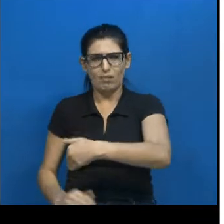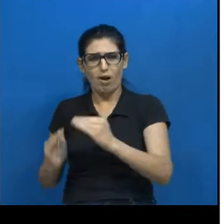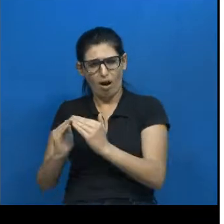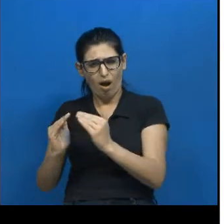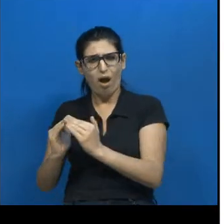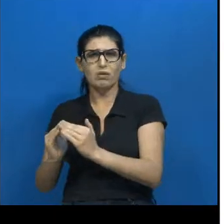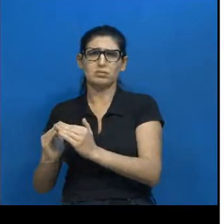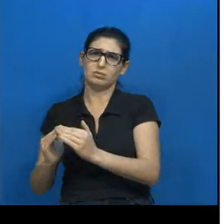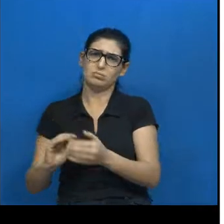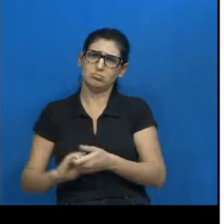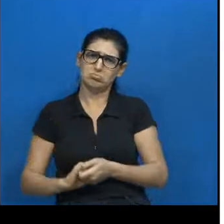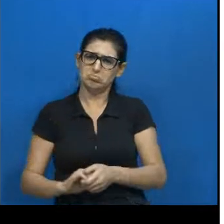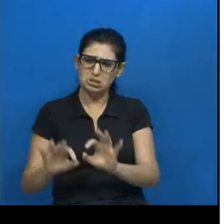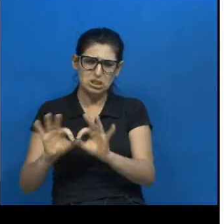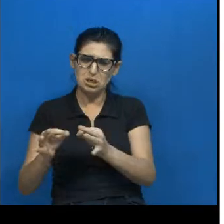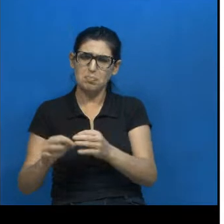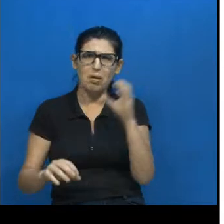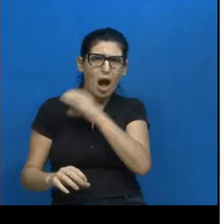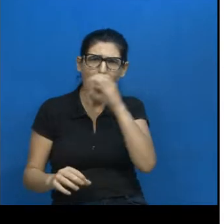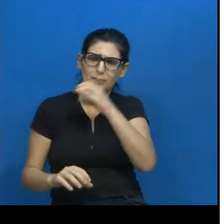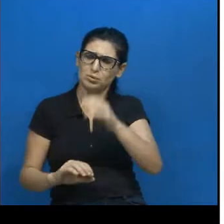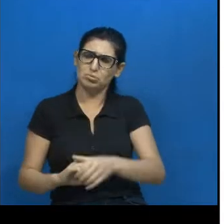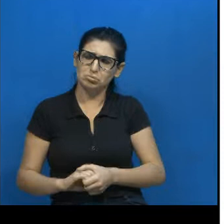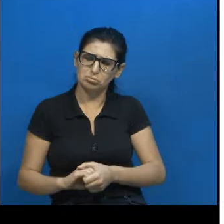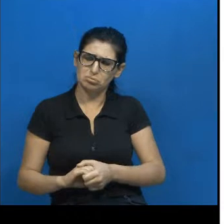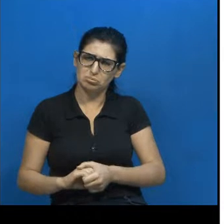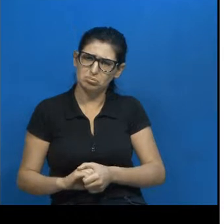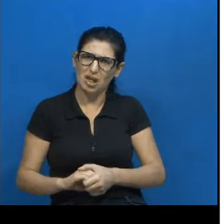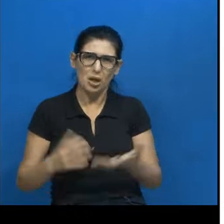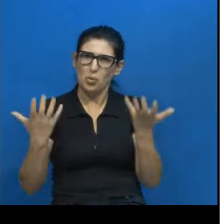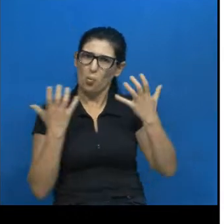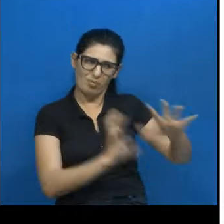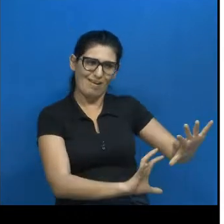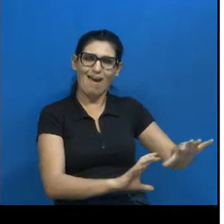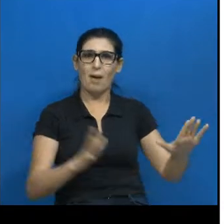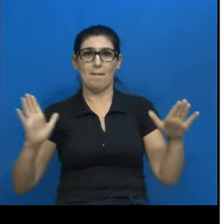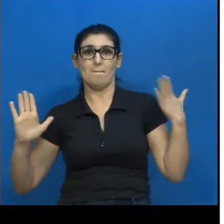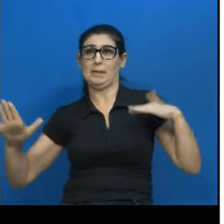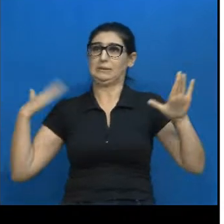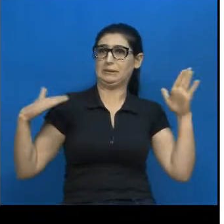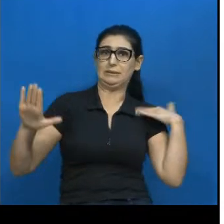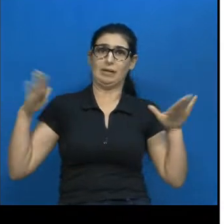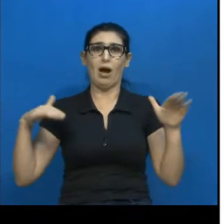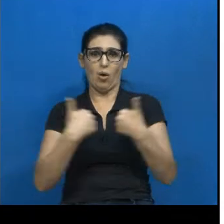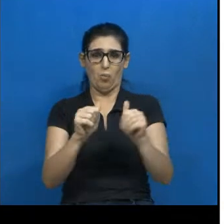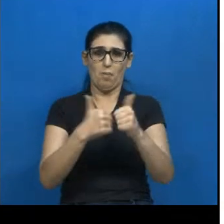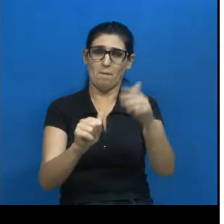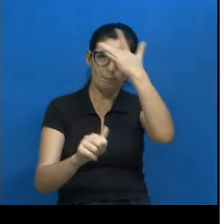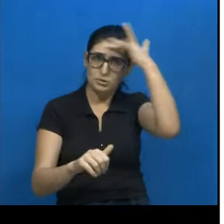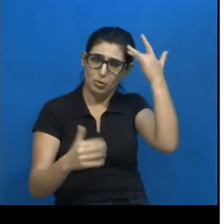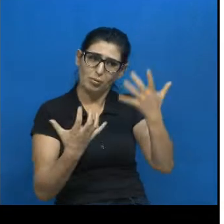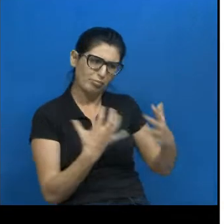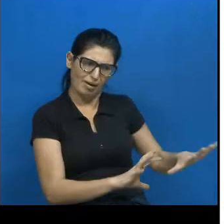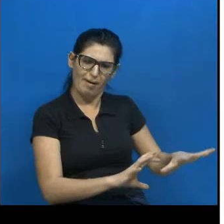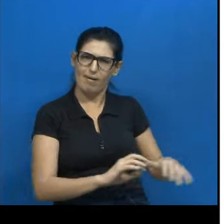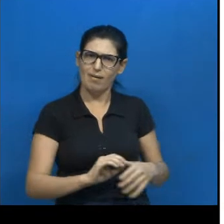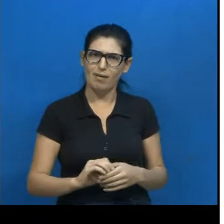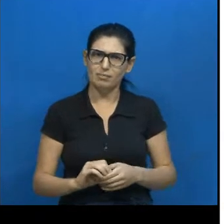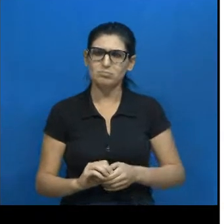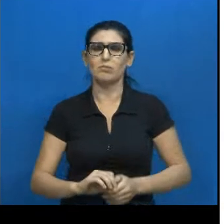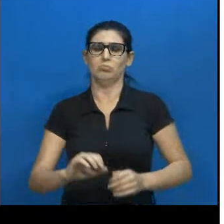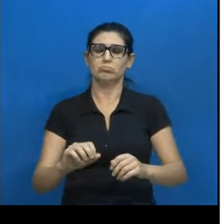quer ficar rodando, quer ficar passeando. Lá no Parque Meia Lua acontecia isso aí. Então a gente fez um estudo